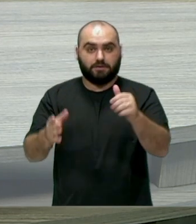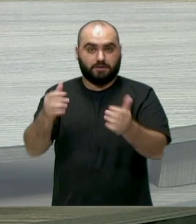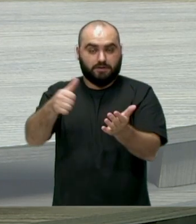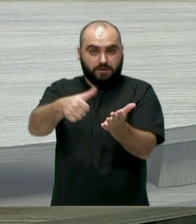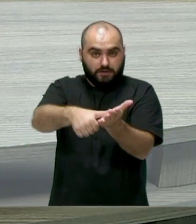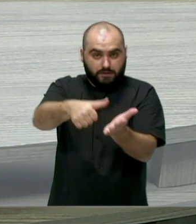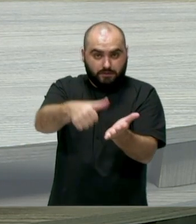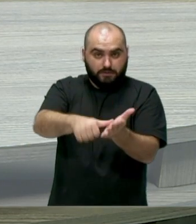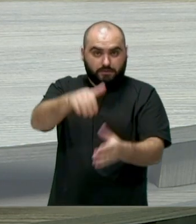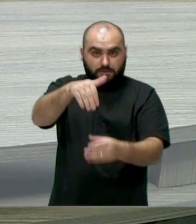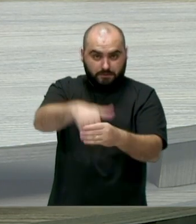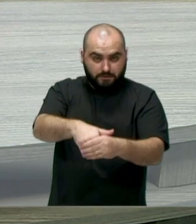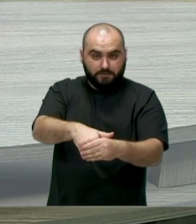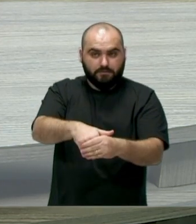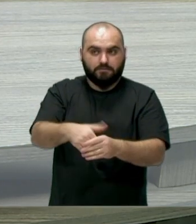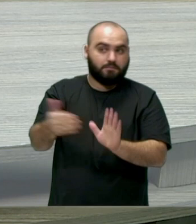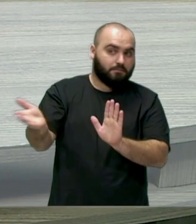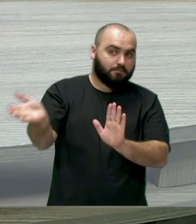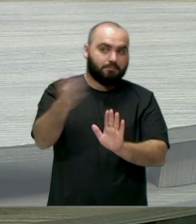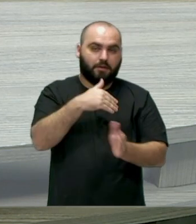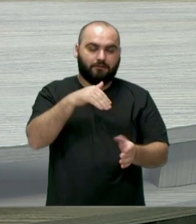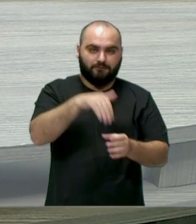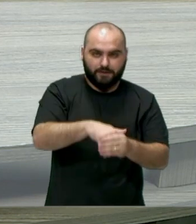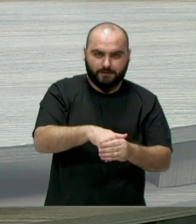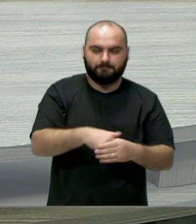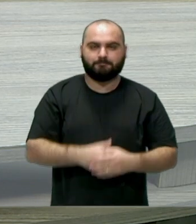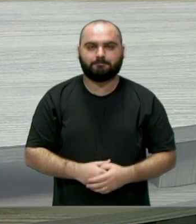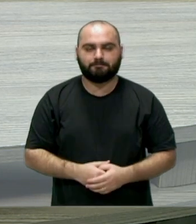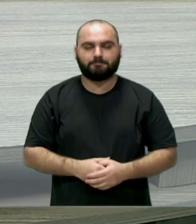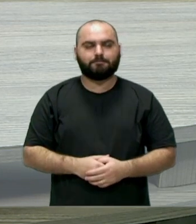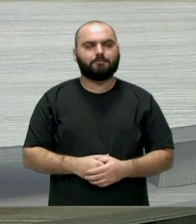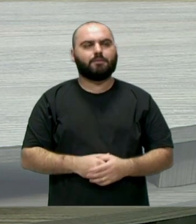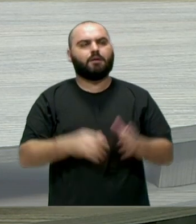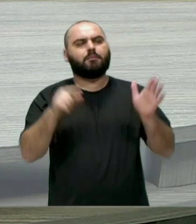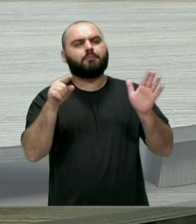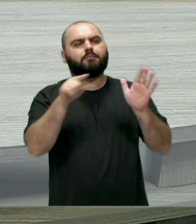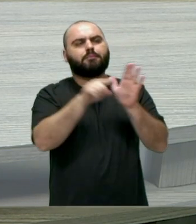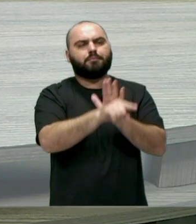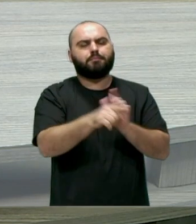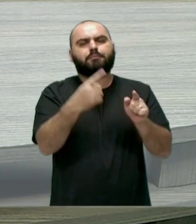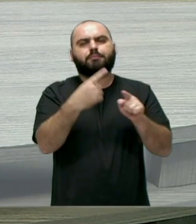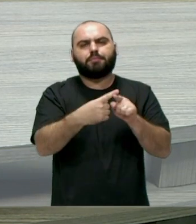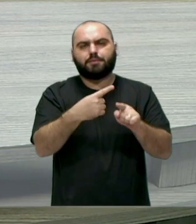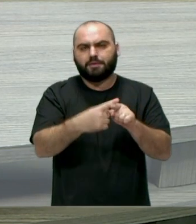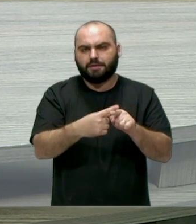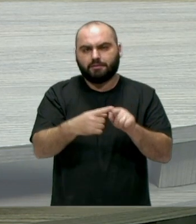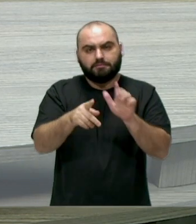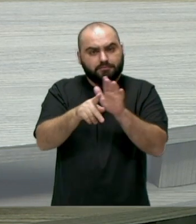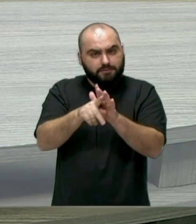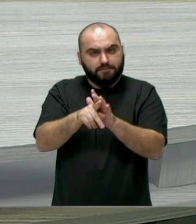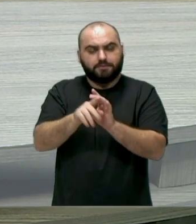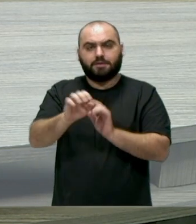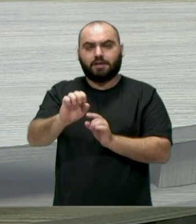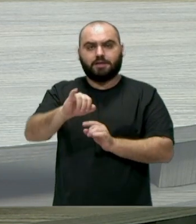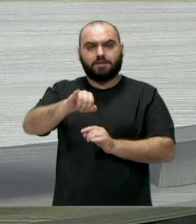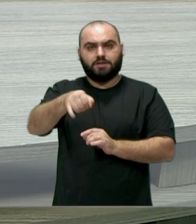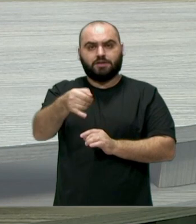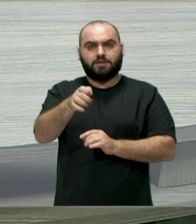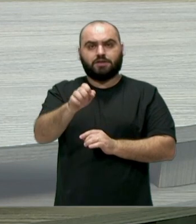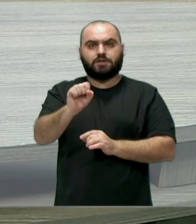Votar. Por que a Escola da Justiça Eleitoral resolveu fazer essa